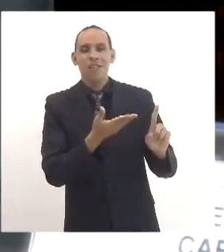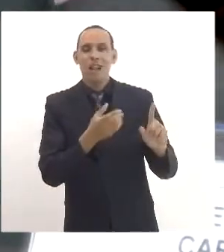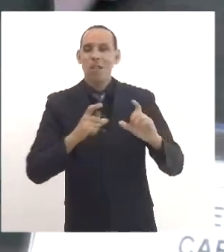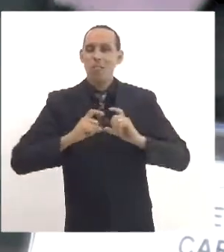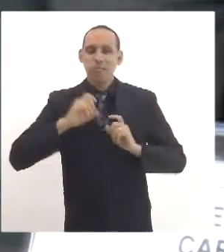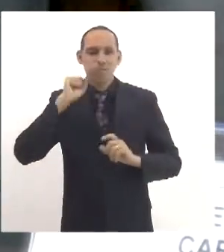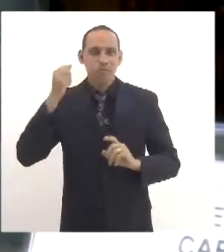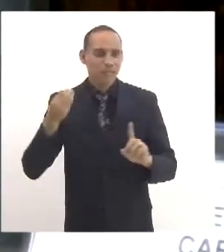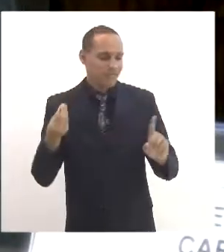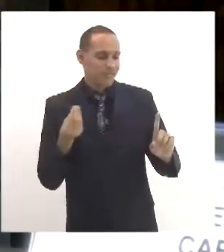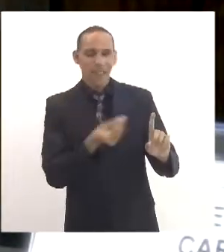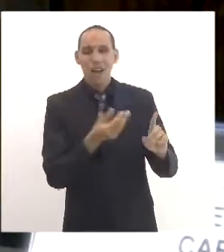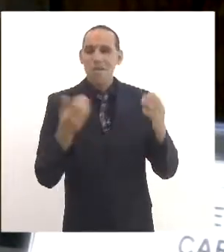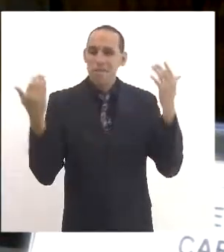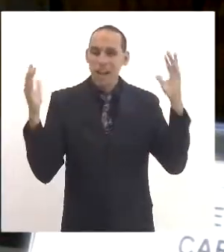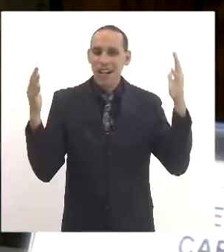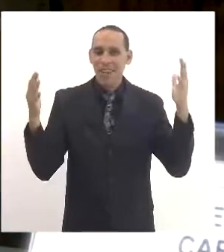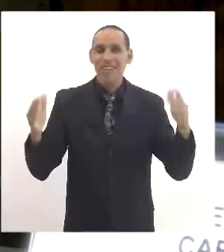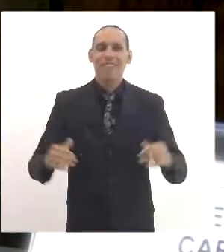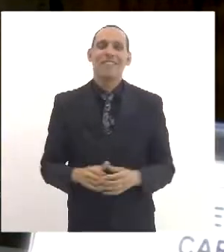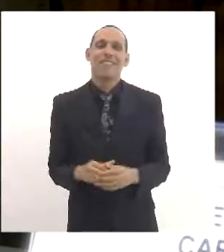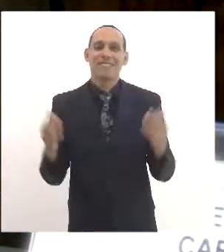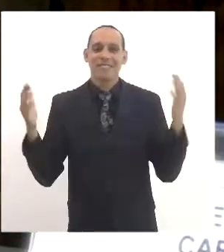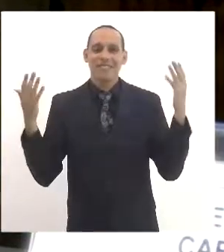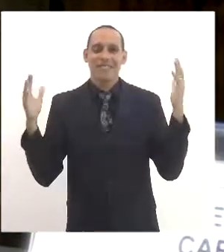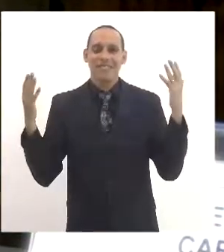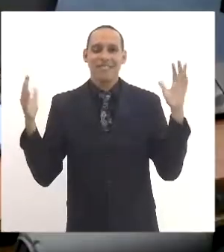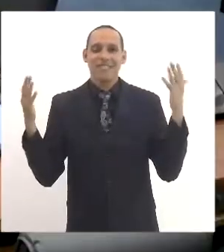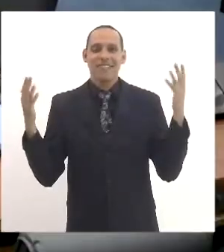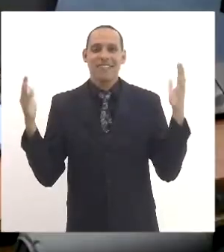medalha Tiradentes. Parabéns.